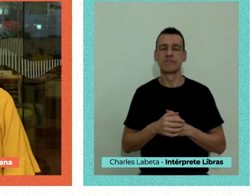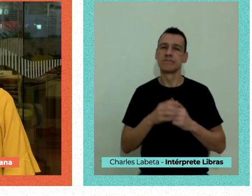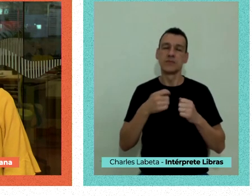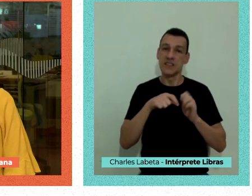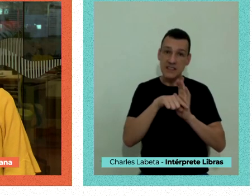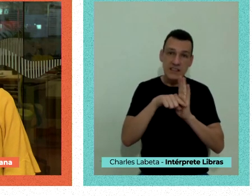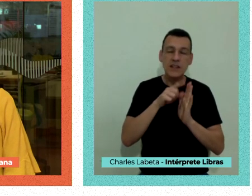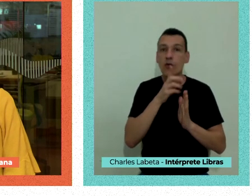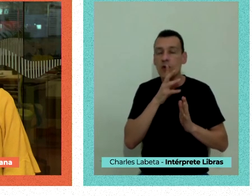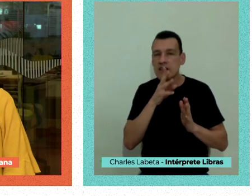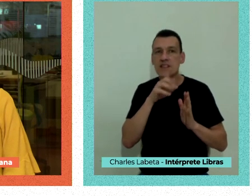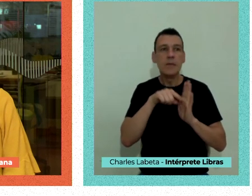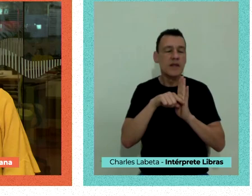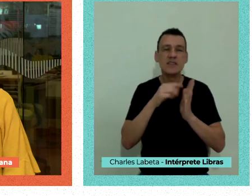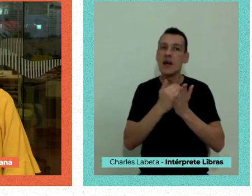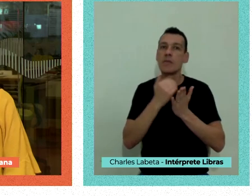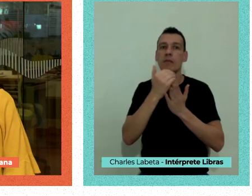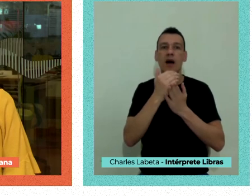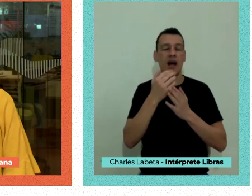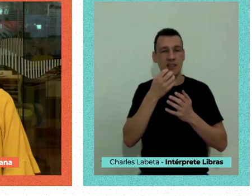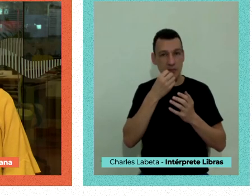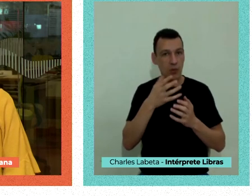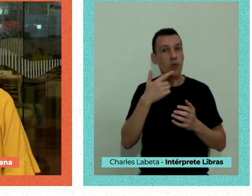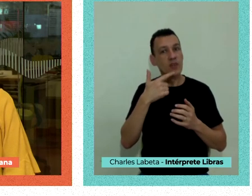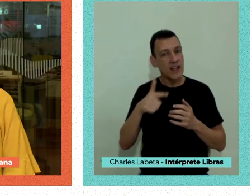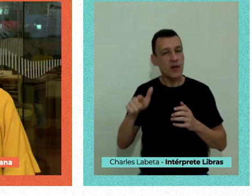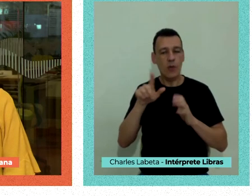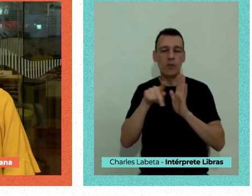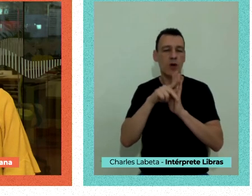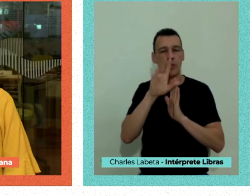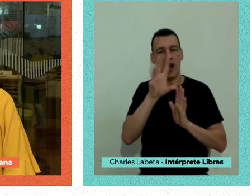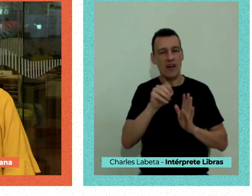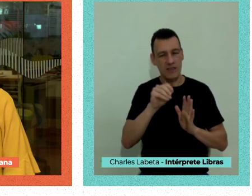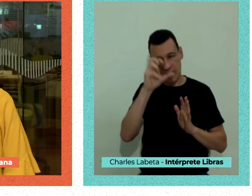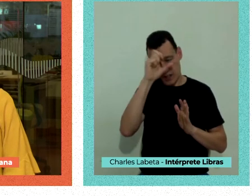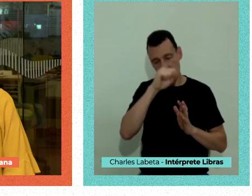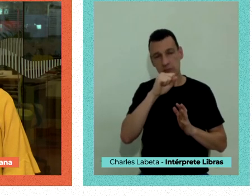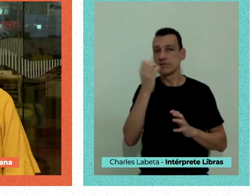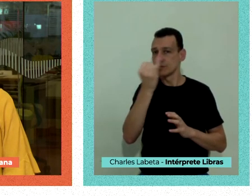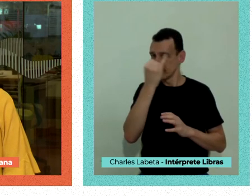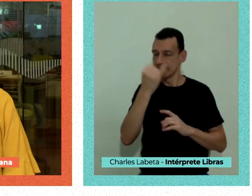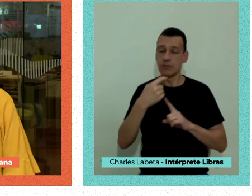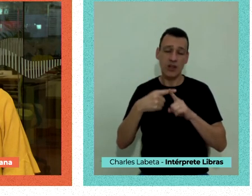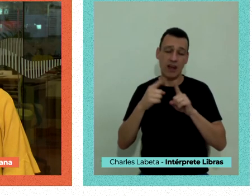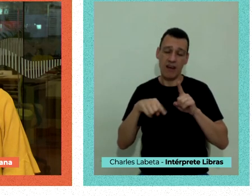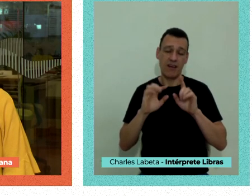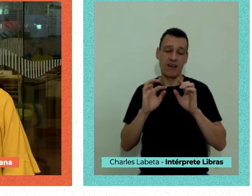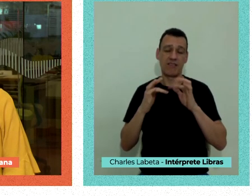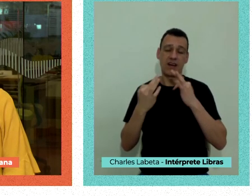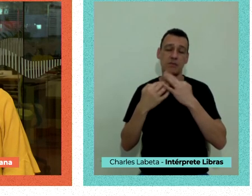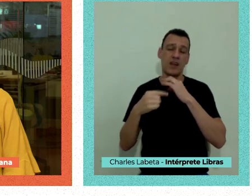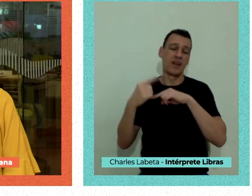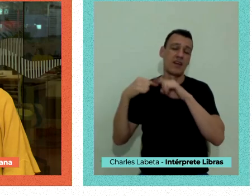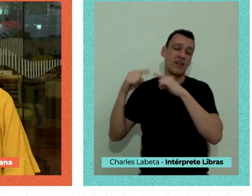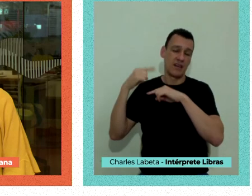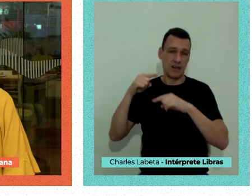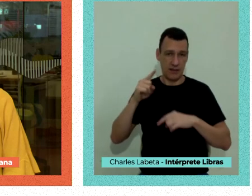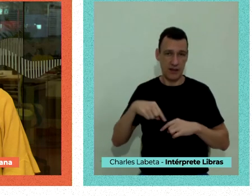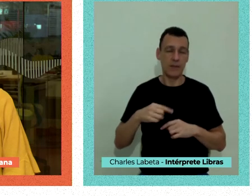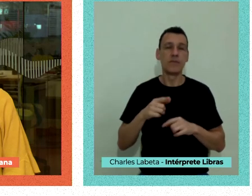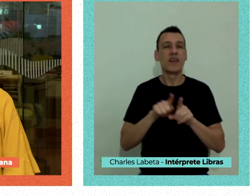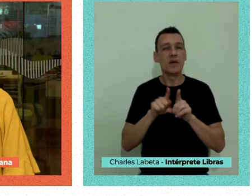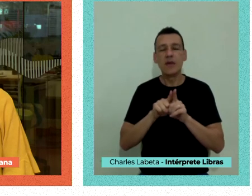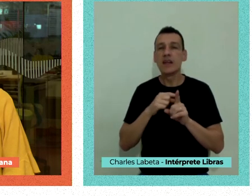entender. Uma das falas que foram marcantes foi a possibilidade de uma das